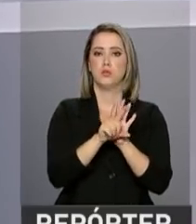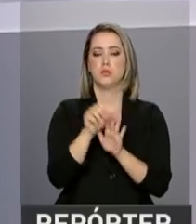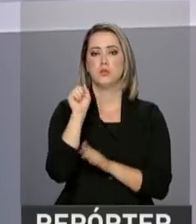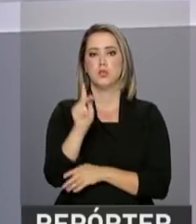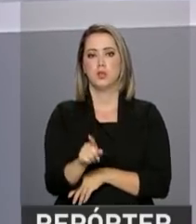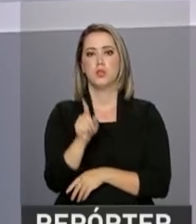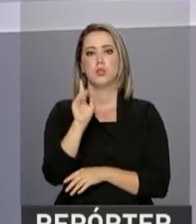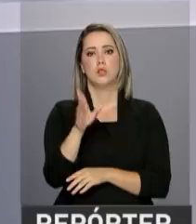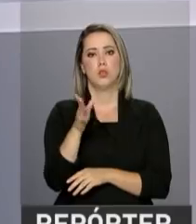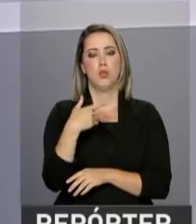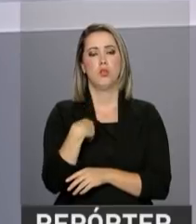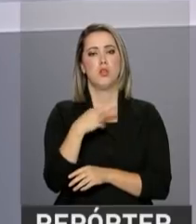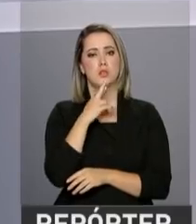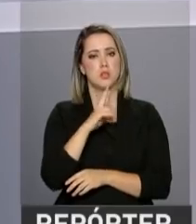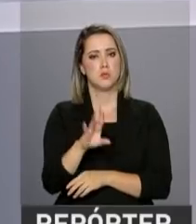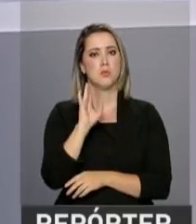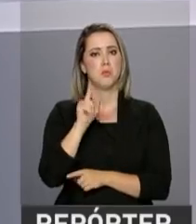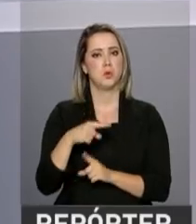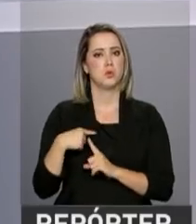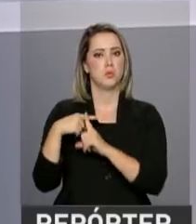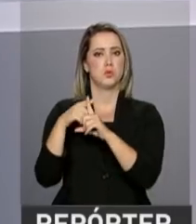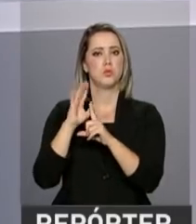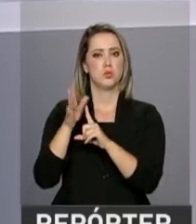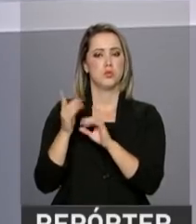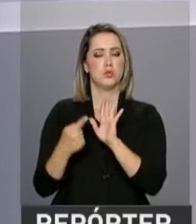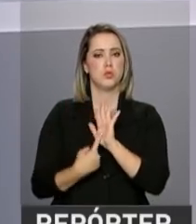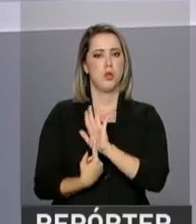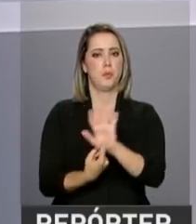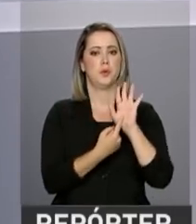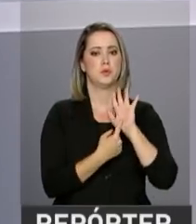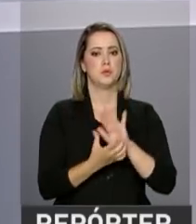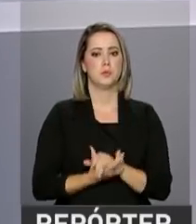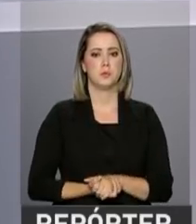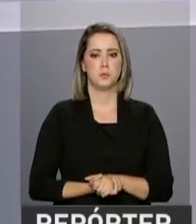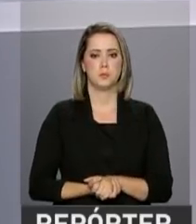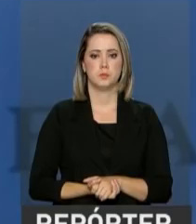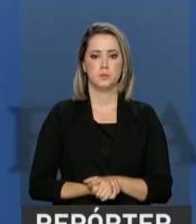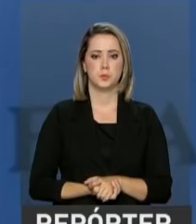de debate, os efeitos positivos na economia já são realidade.